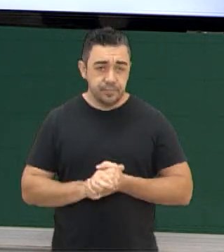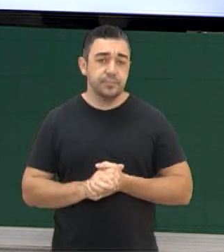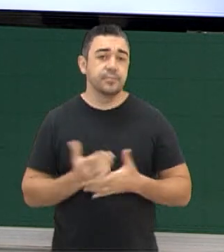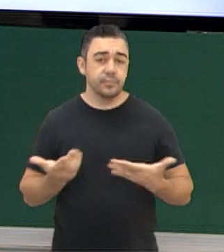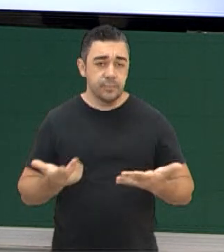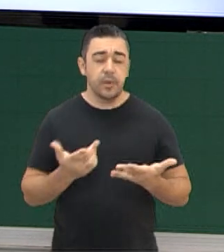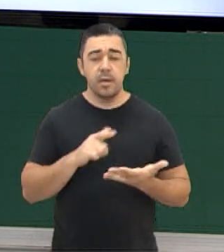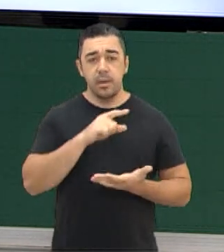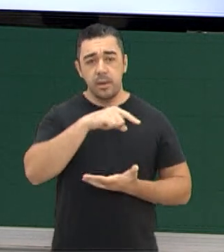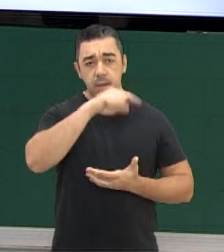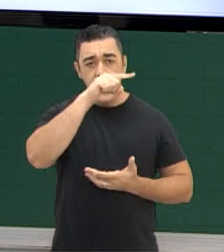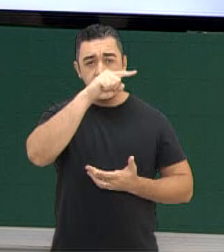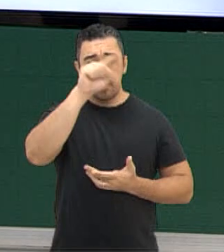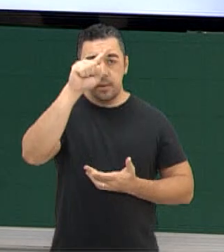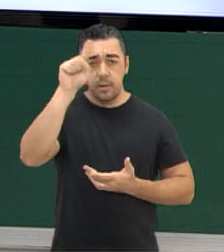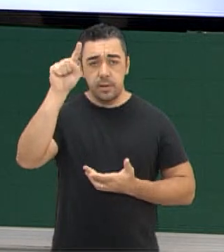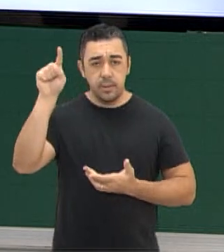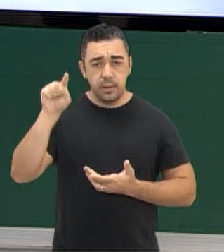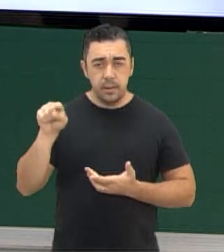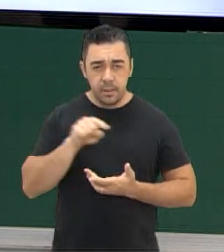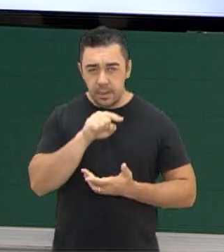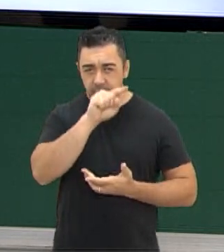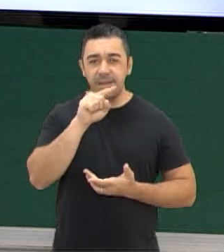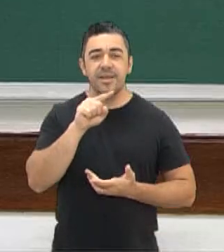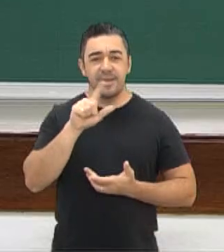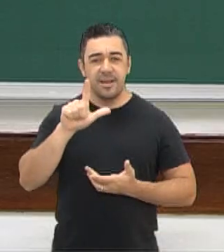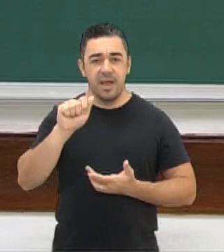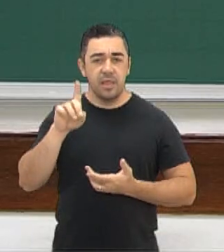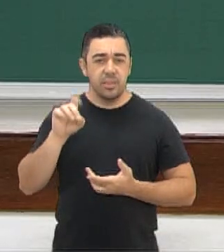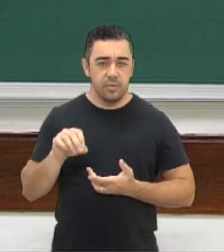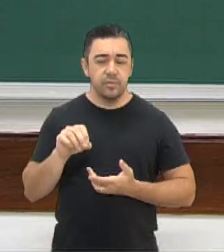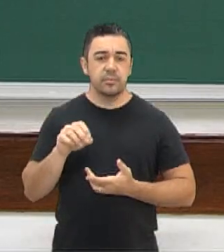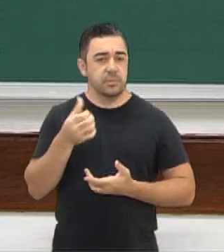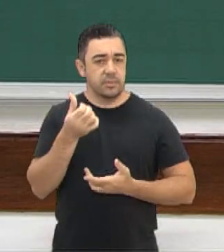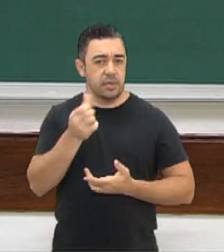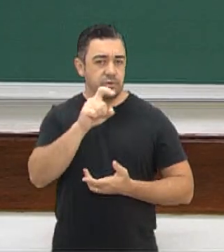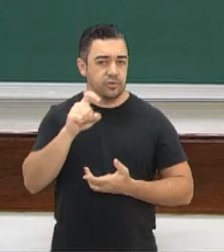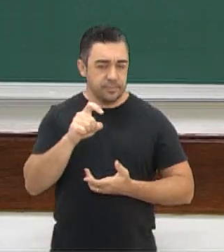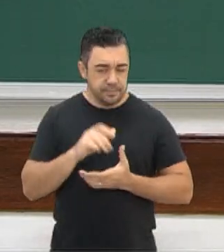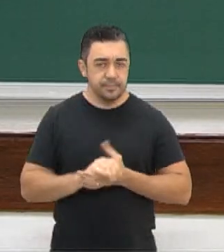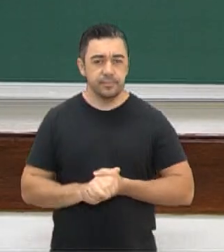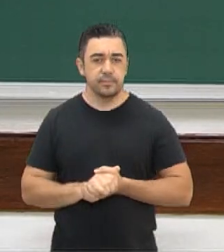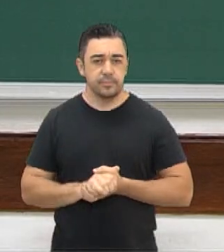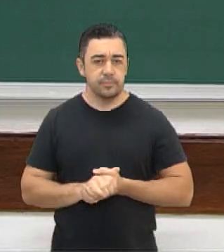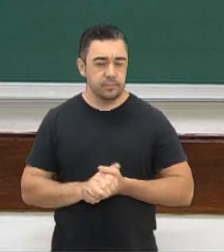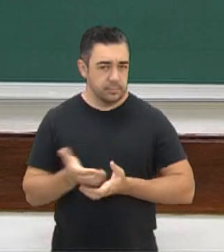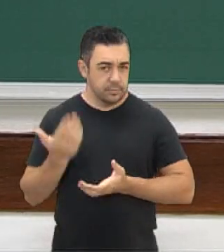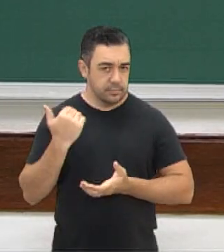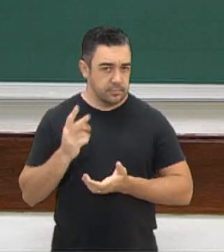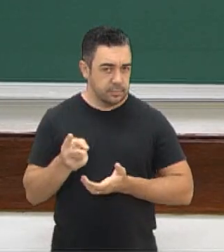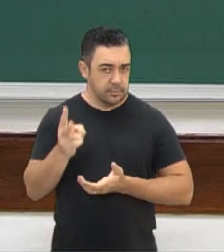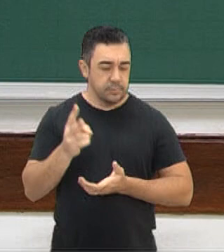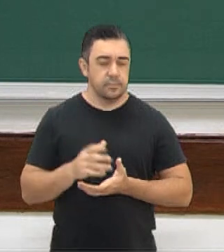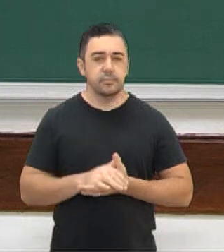eu estou me referindo ao lado do hexágono, 6x, ok? Vamos continuar?